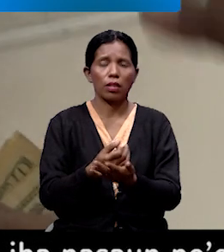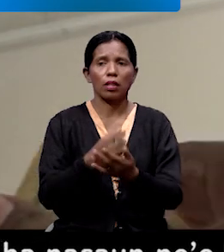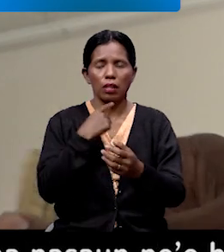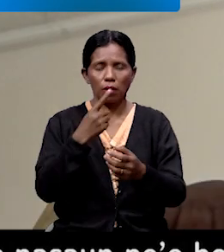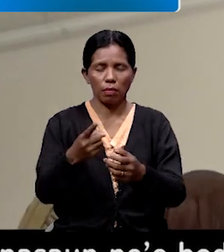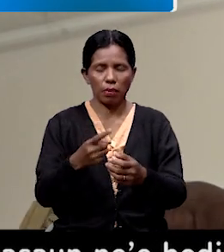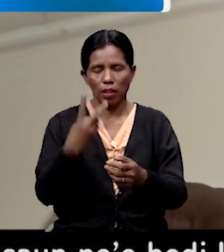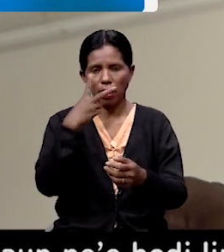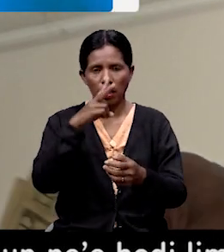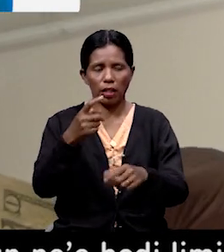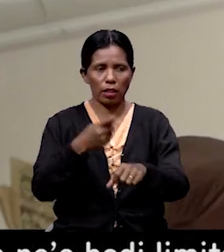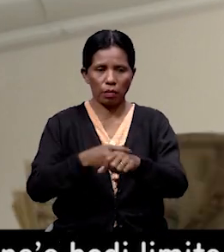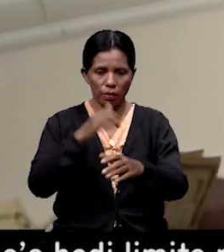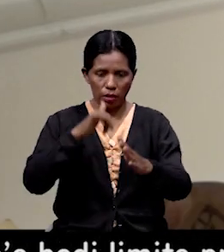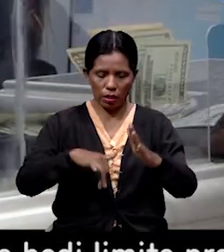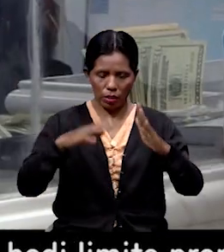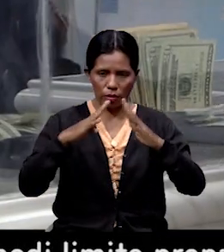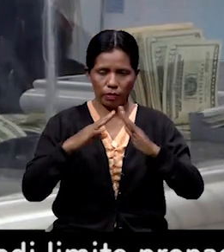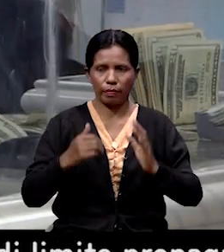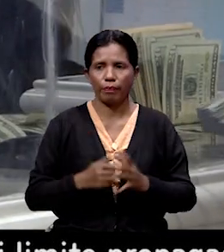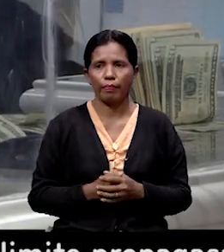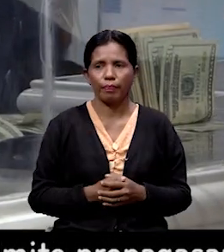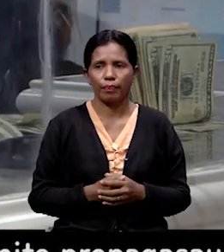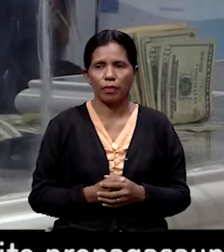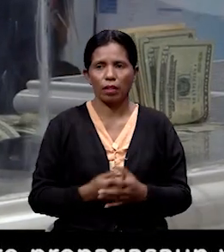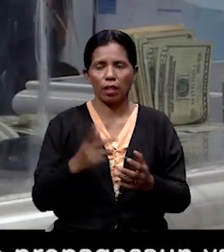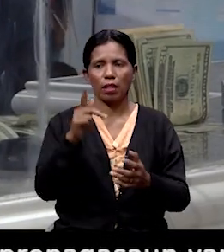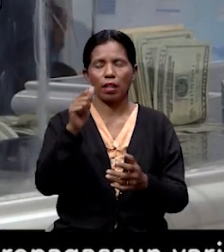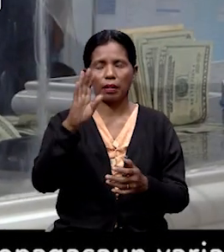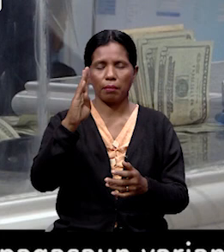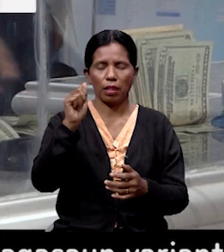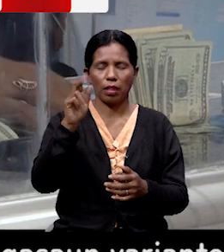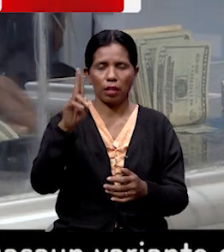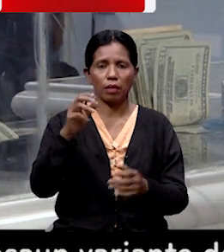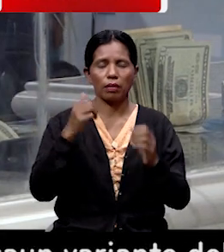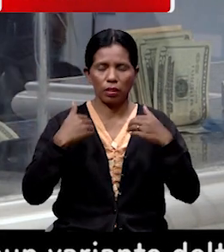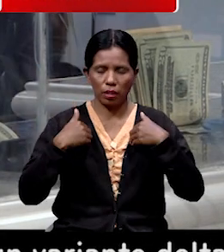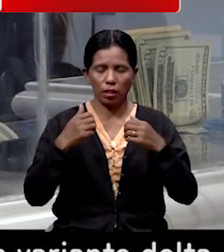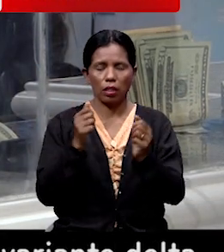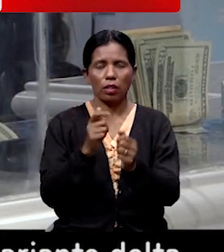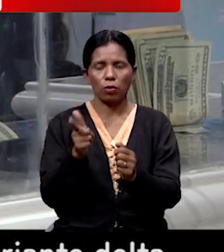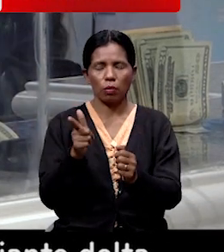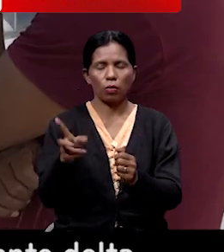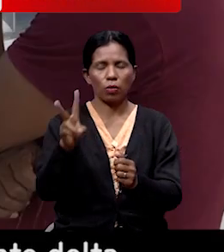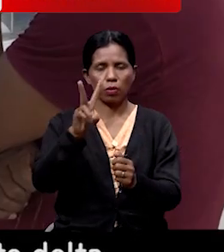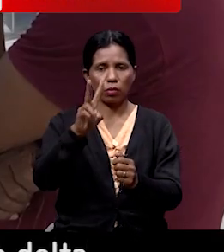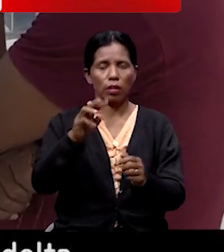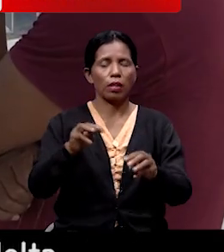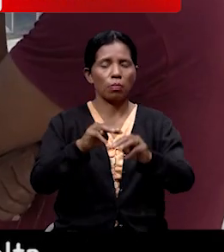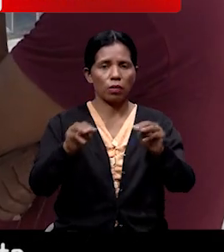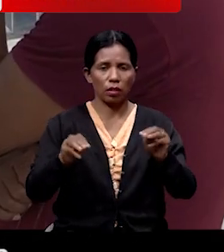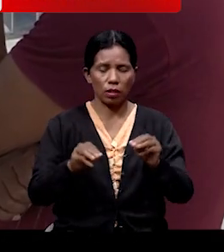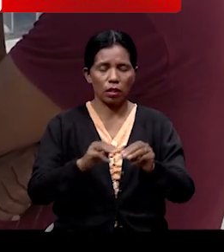ia situação confinamento obrigatório nelaran. Kai Bauk agora ia sukursal rua nulu resen rua ia território nasional no